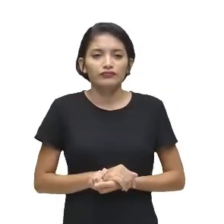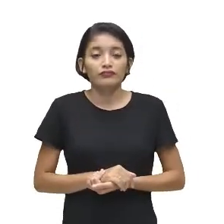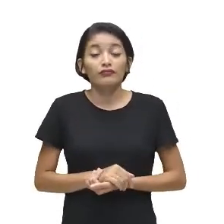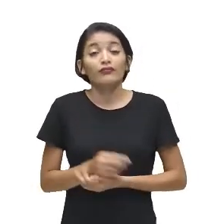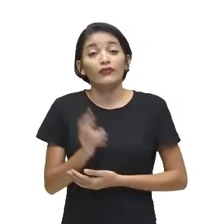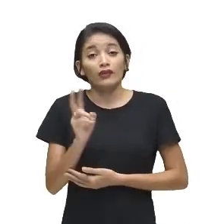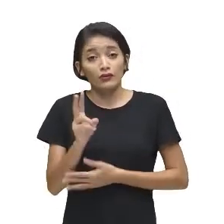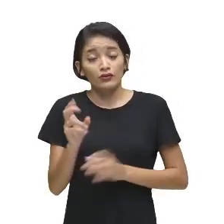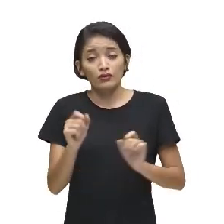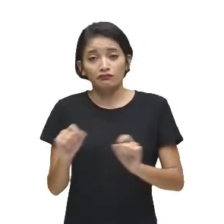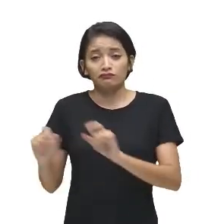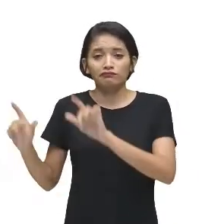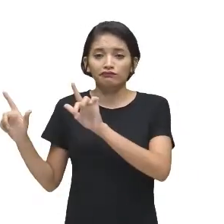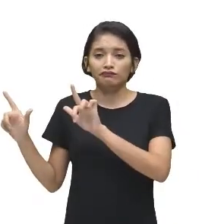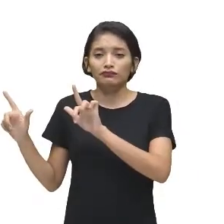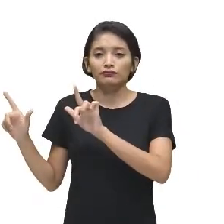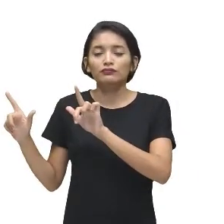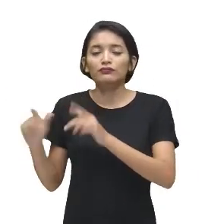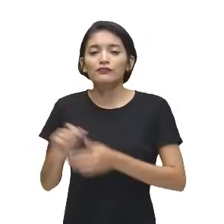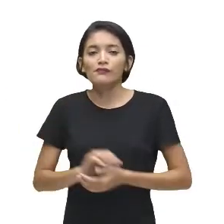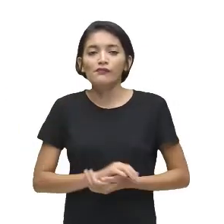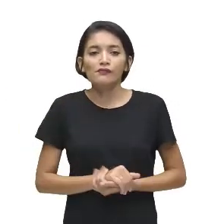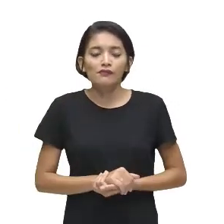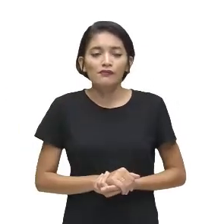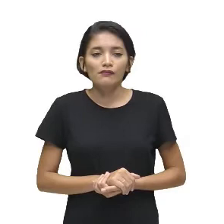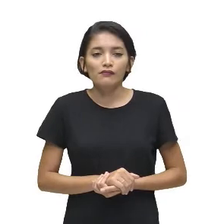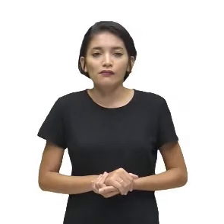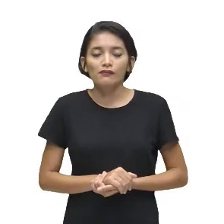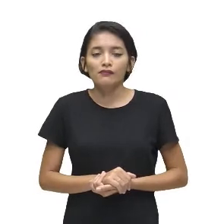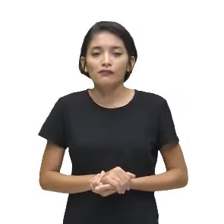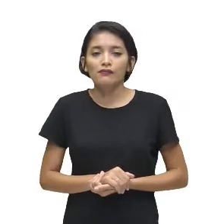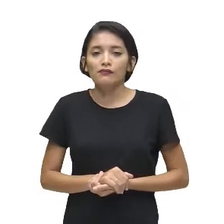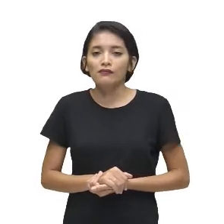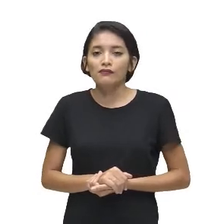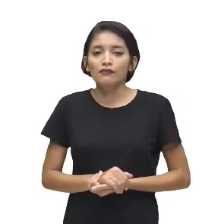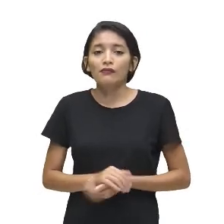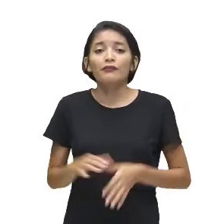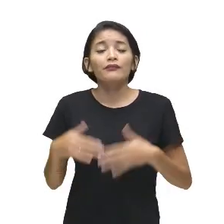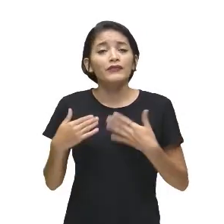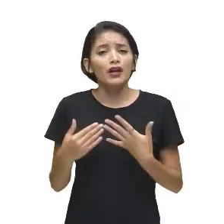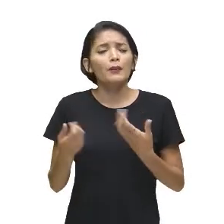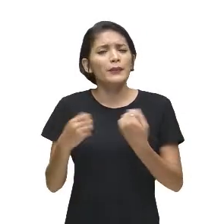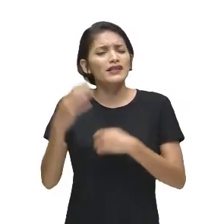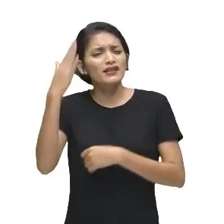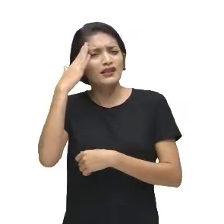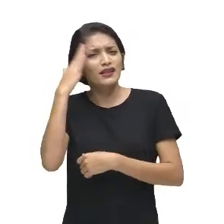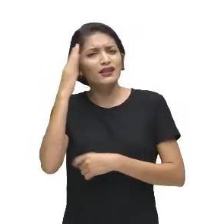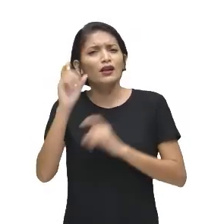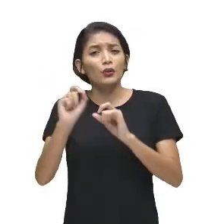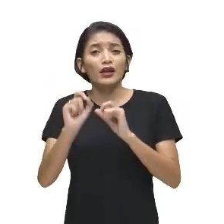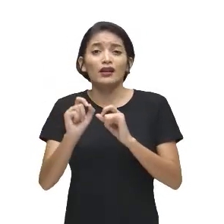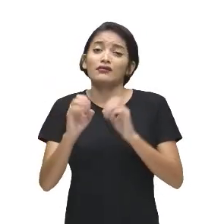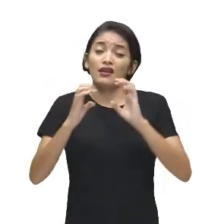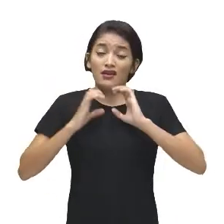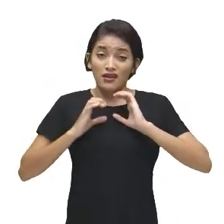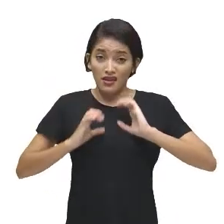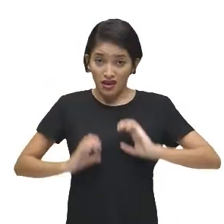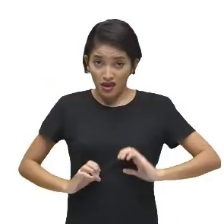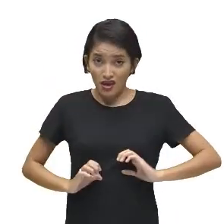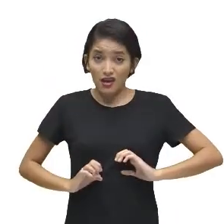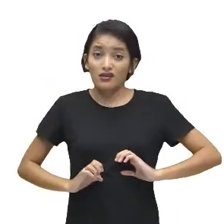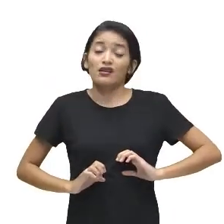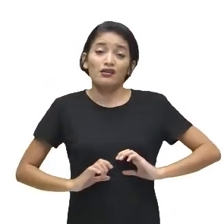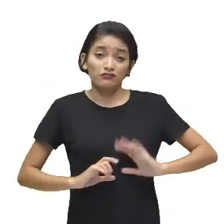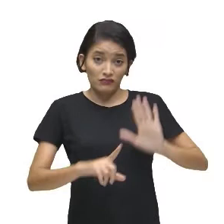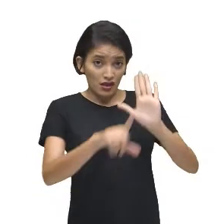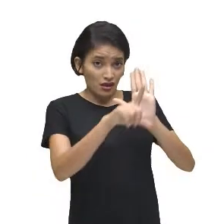próximas ideias, próxima cartela. Além dos ritos, a gente tem que ver também a dimensão da ética. As leis, cada